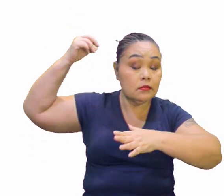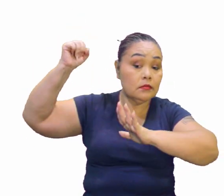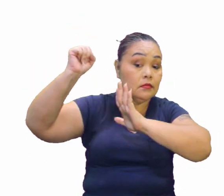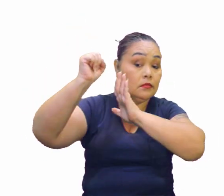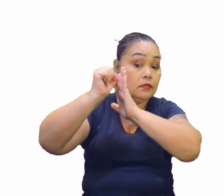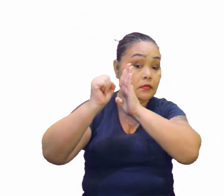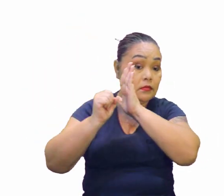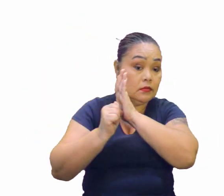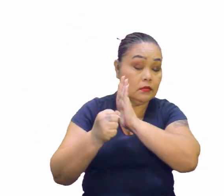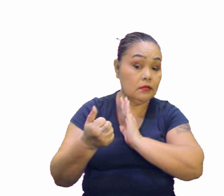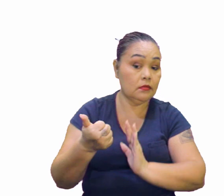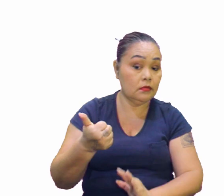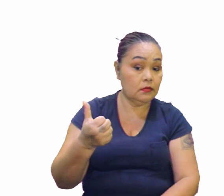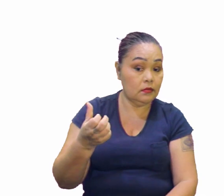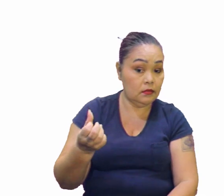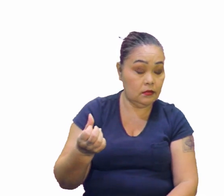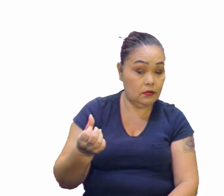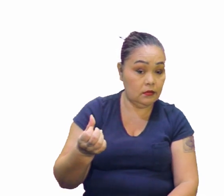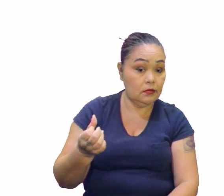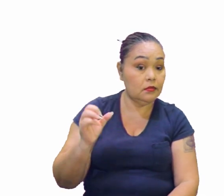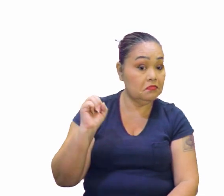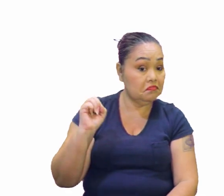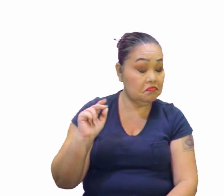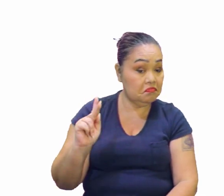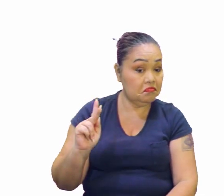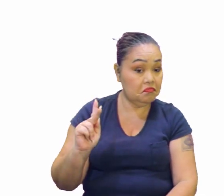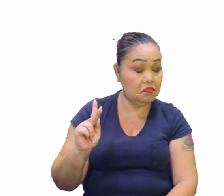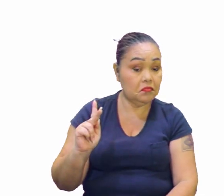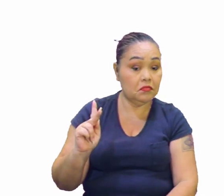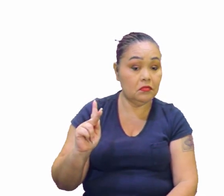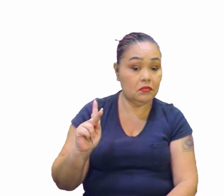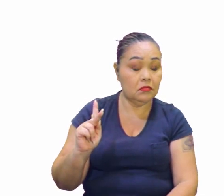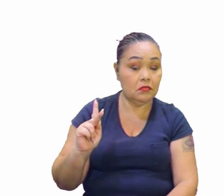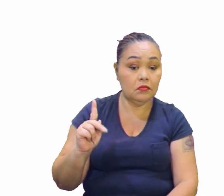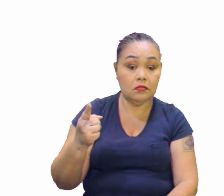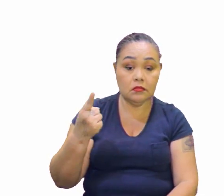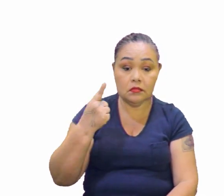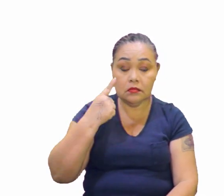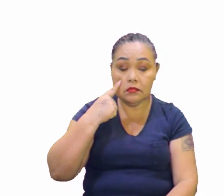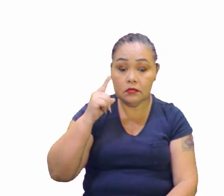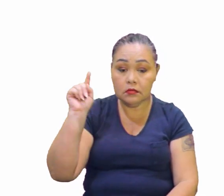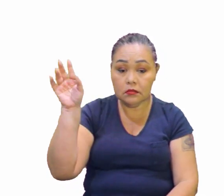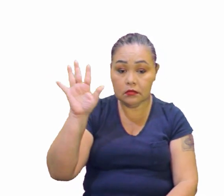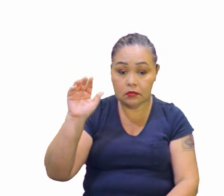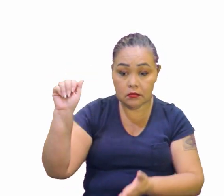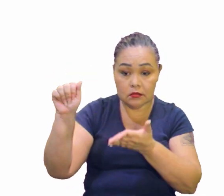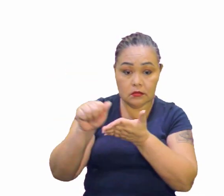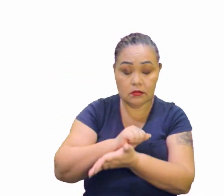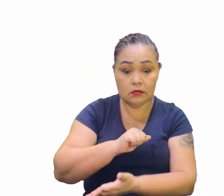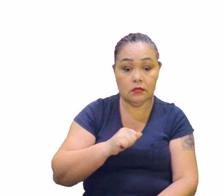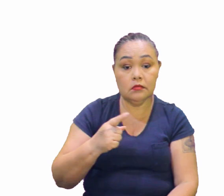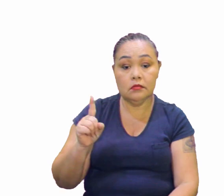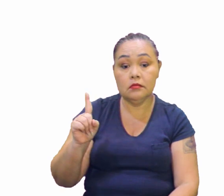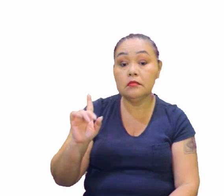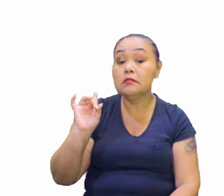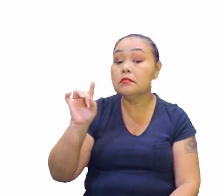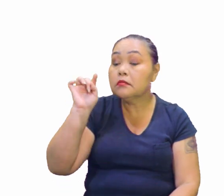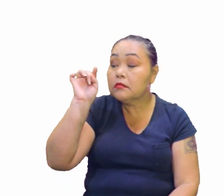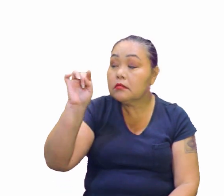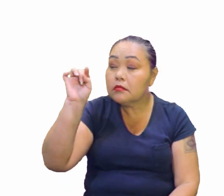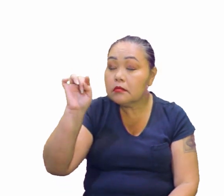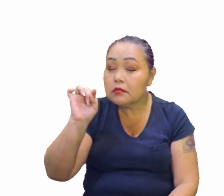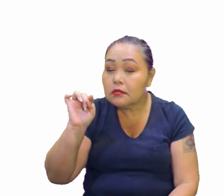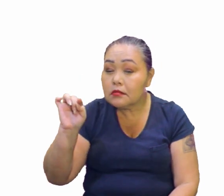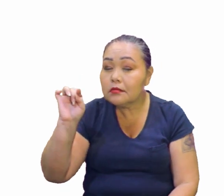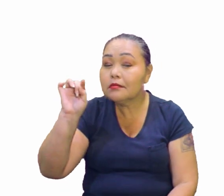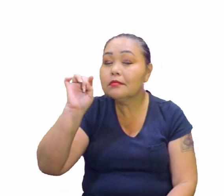no século XVI, ok? E agora eu vou apagar tudo e vou apenas